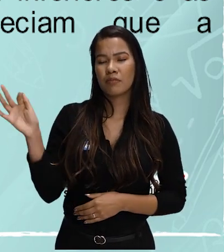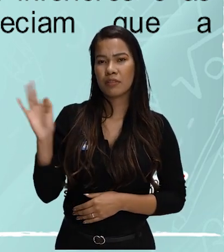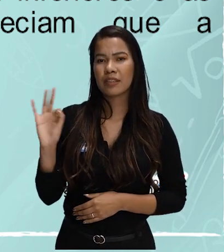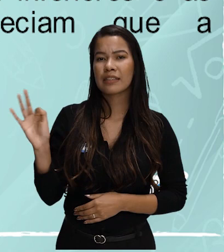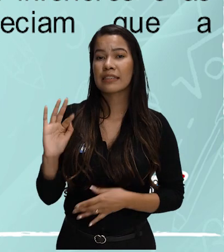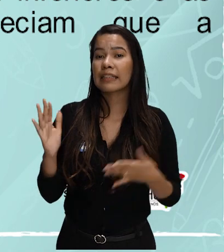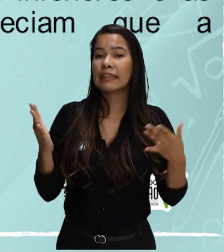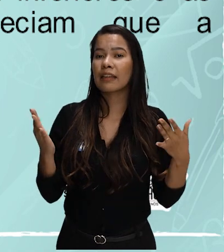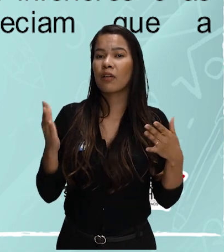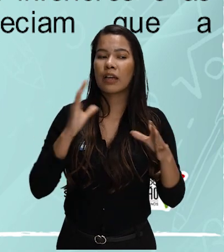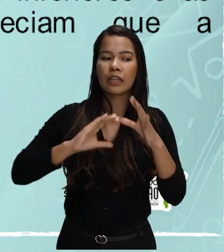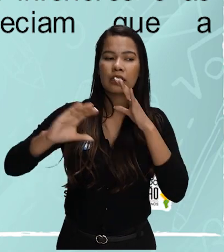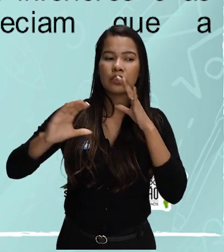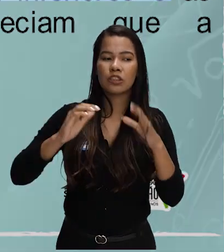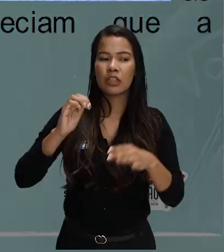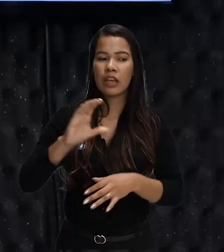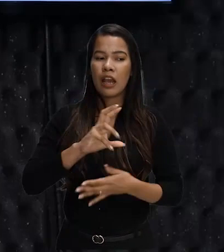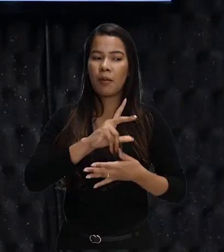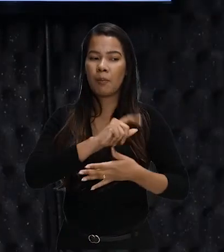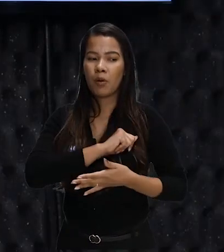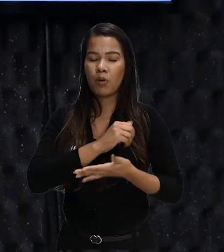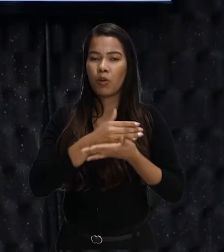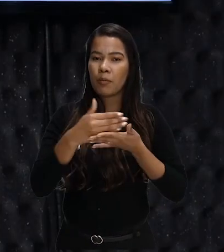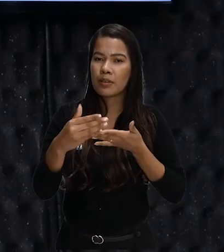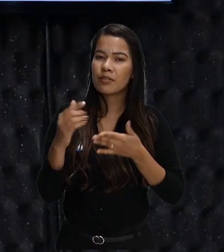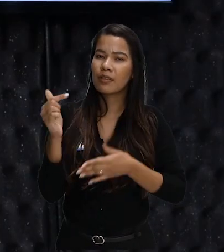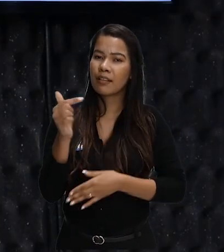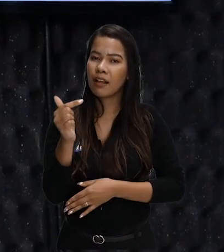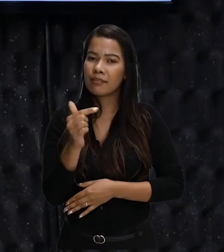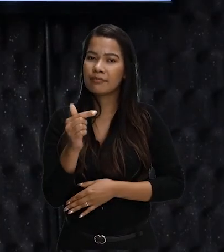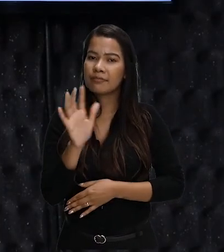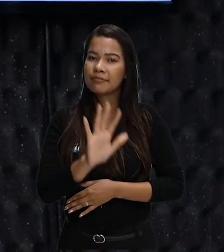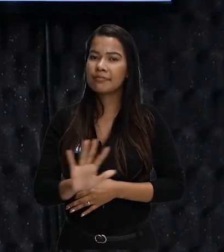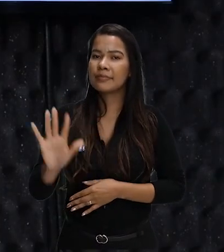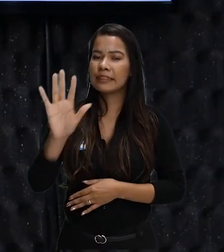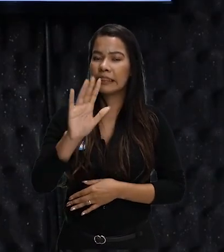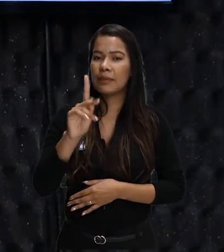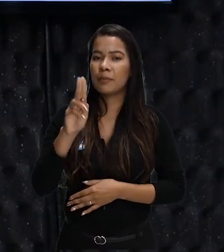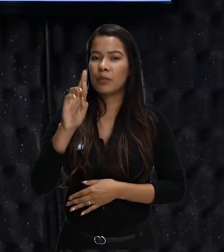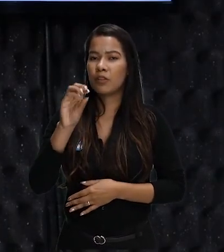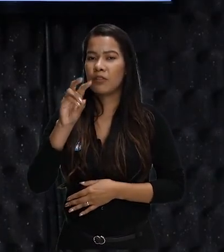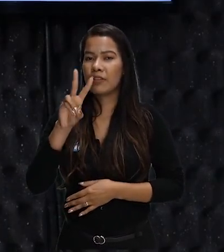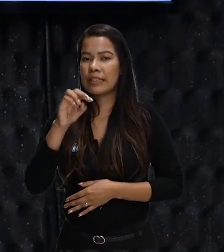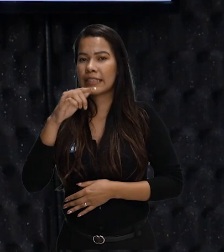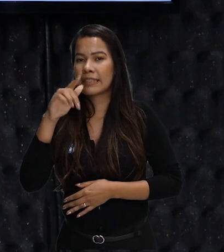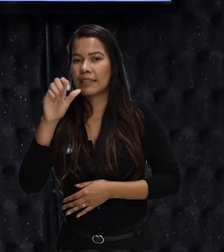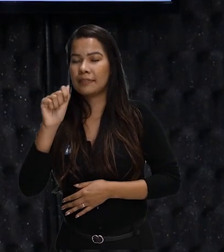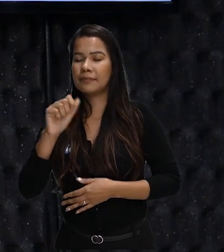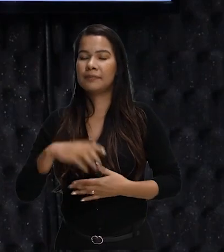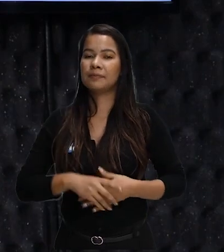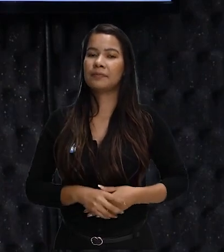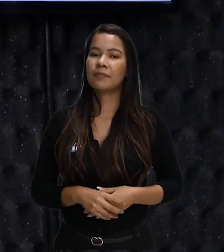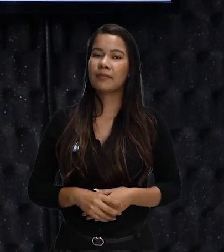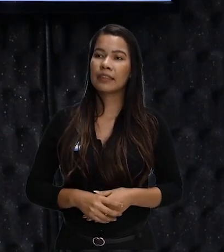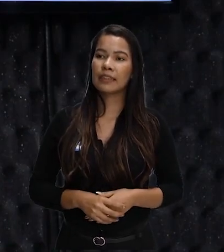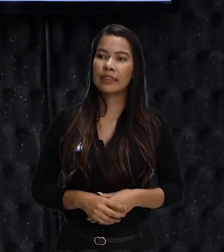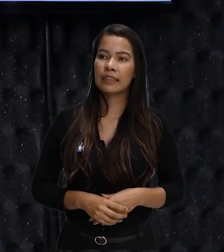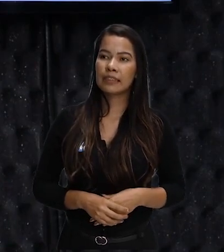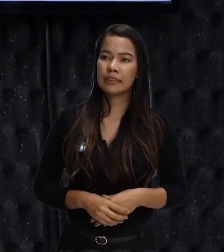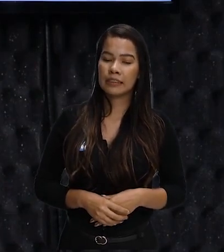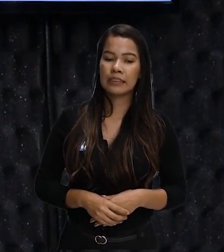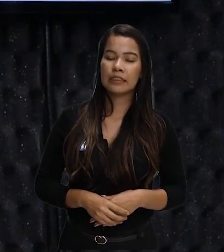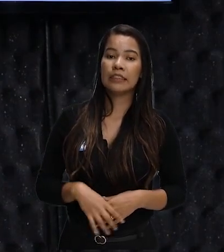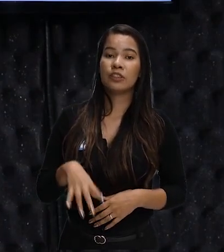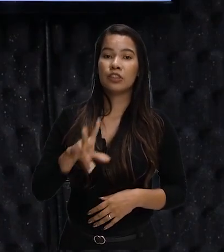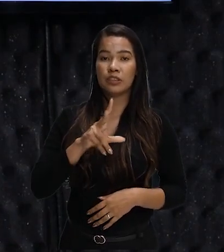Então, a cantiga de amor surgiu lá, tá? Pelas bandas da Provença na época. E a cantiga